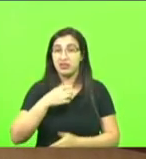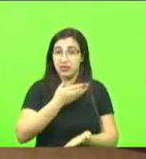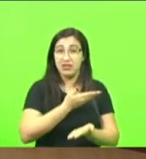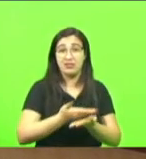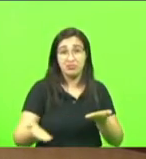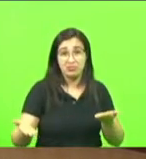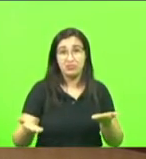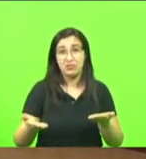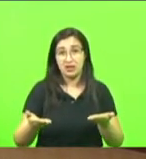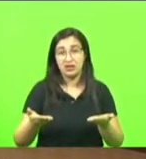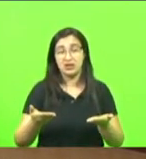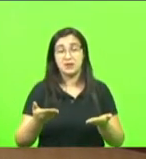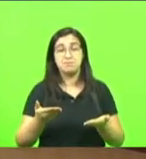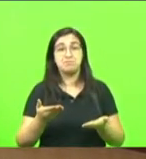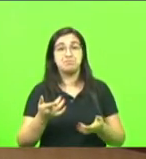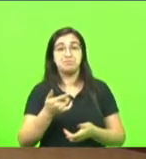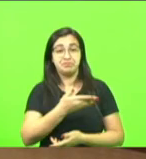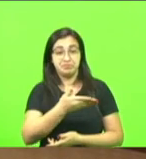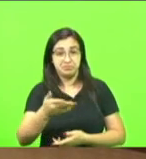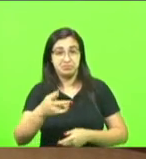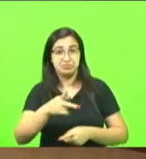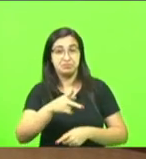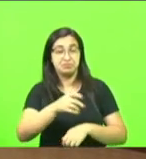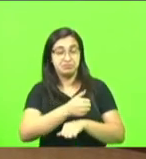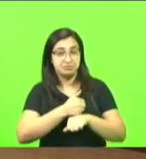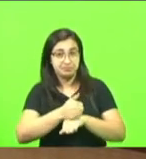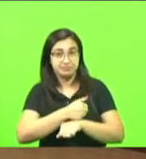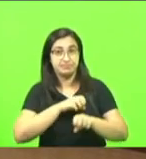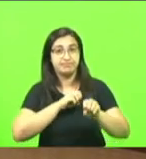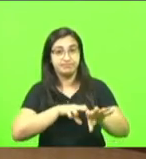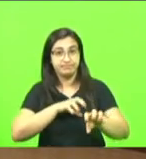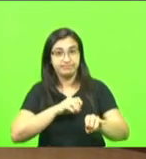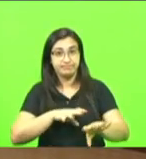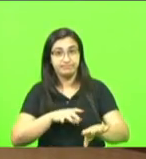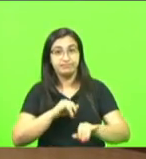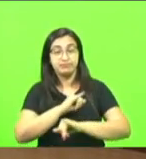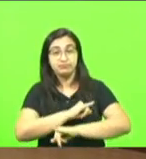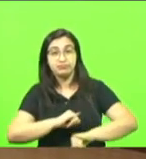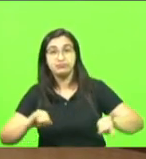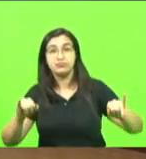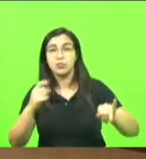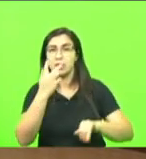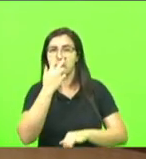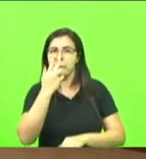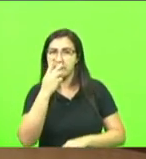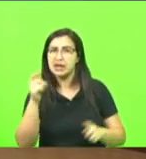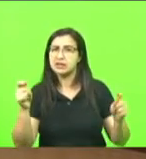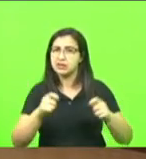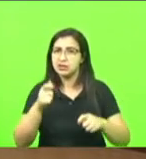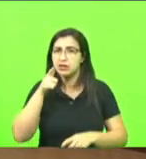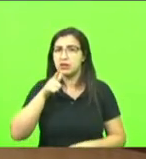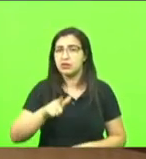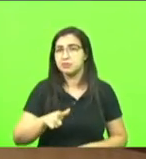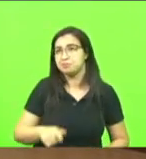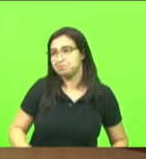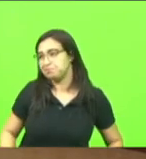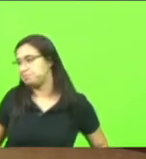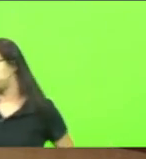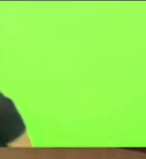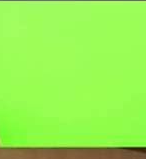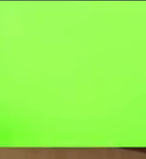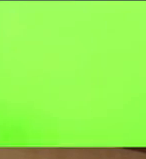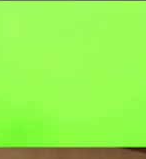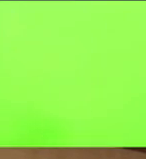poder de compra desses profissionais de educação. O anúncio aparentemente vantajoso de que o teto ficaria em